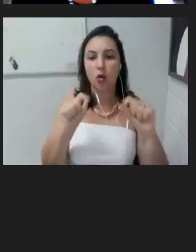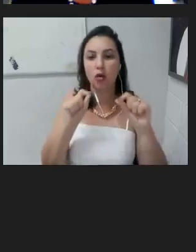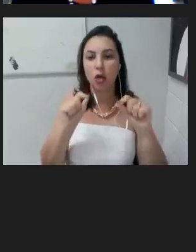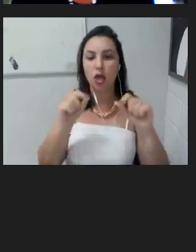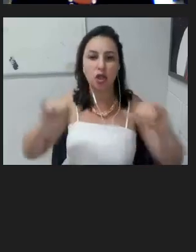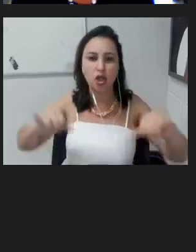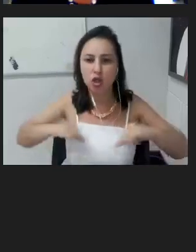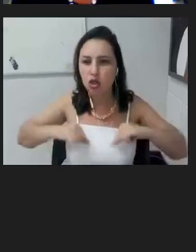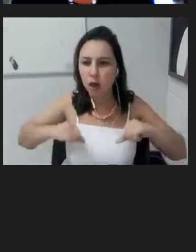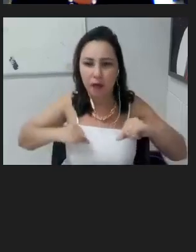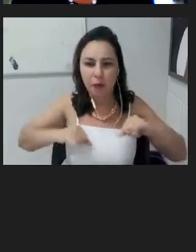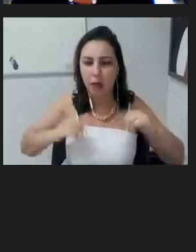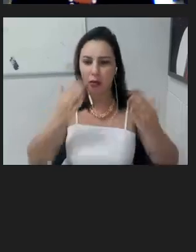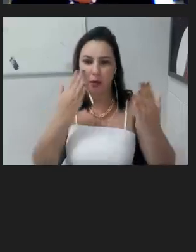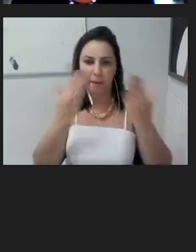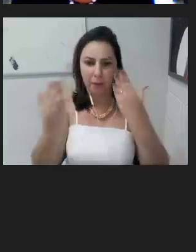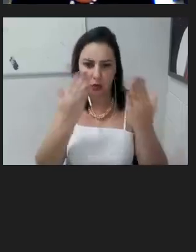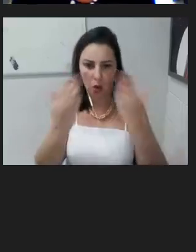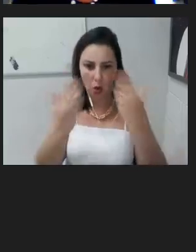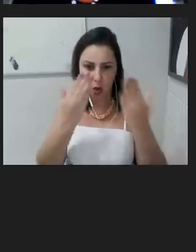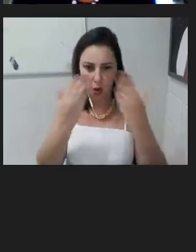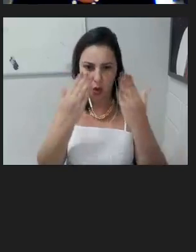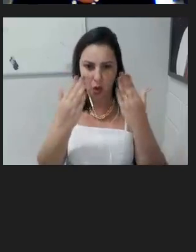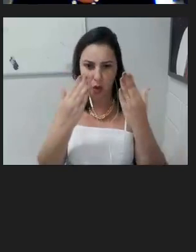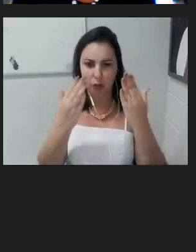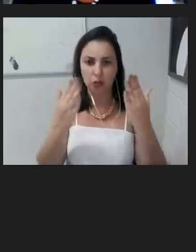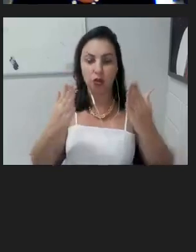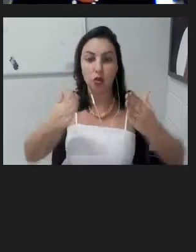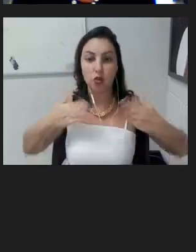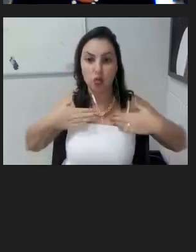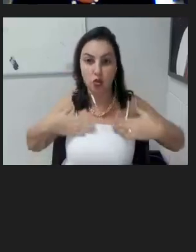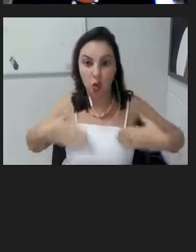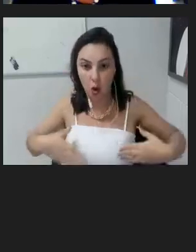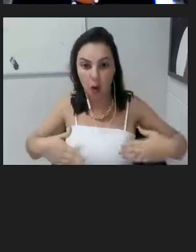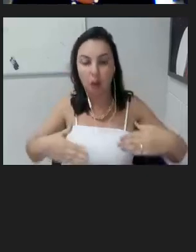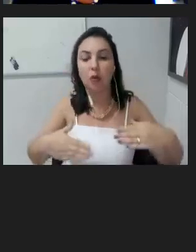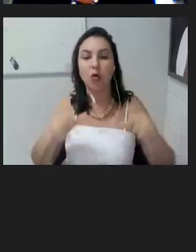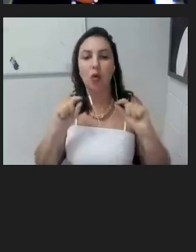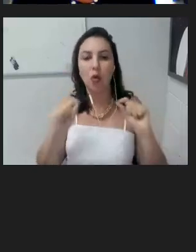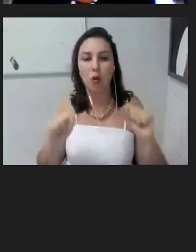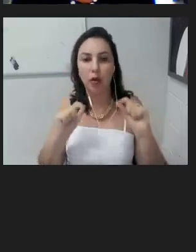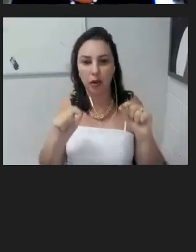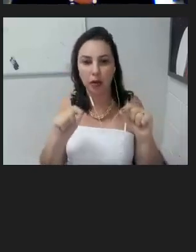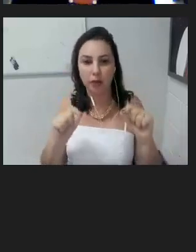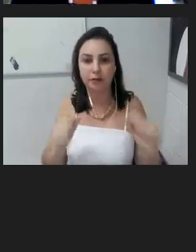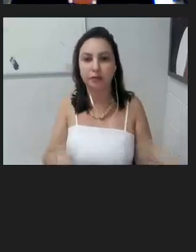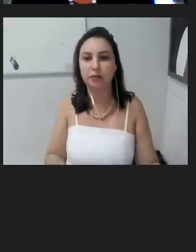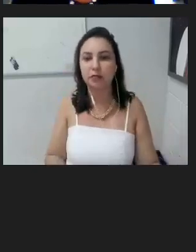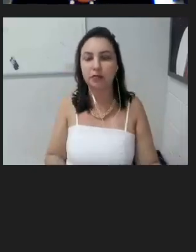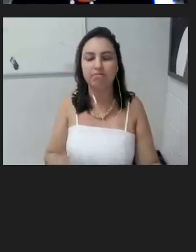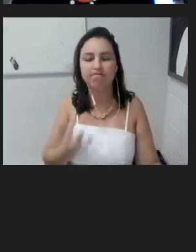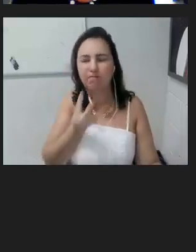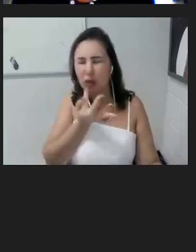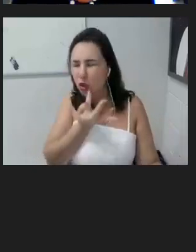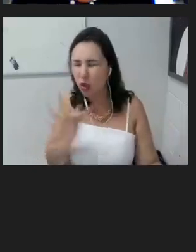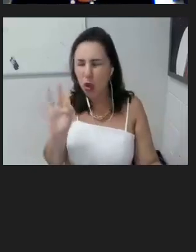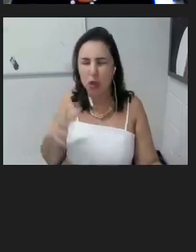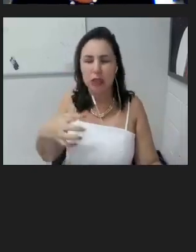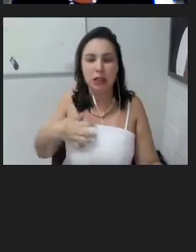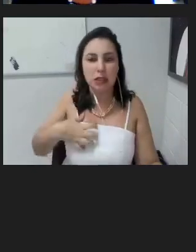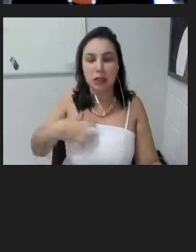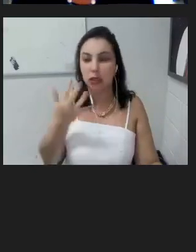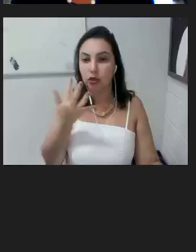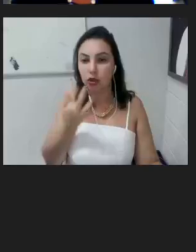do sofrimento no próprio corpo, provocando o quê? A dor. É